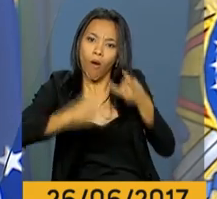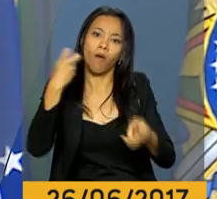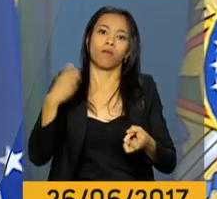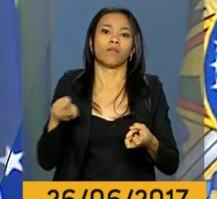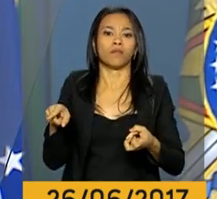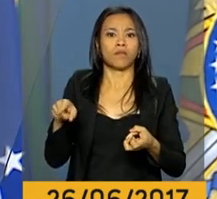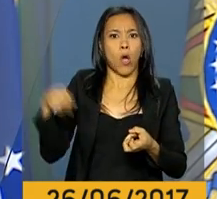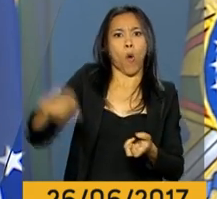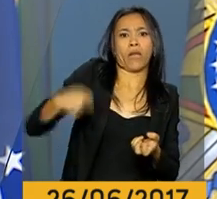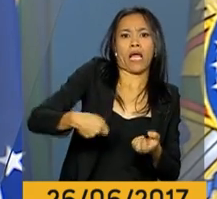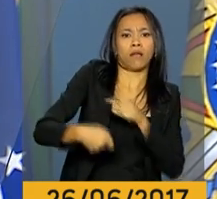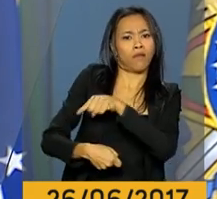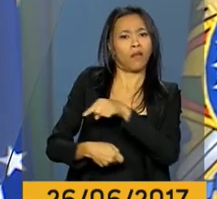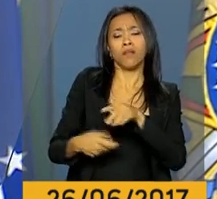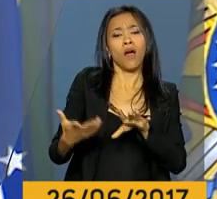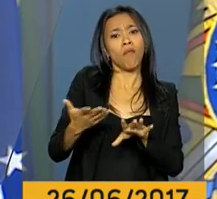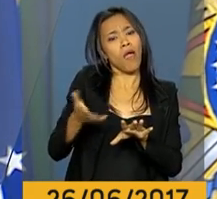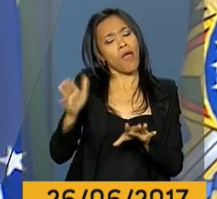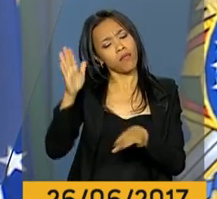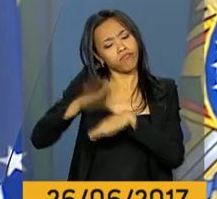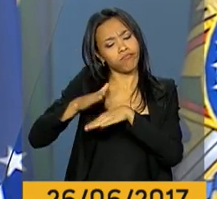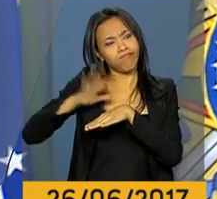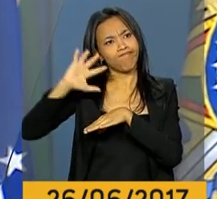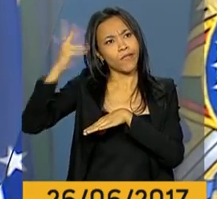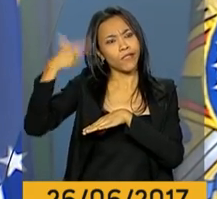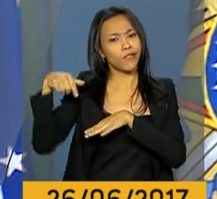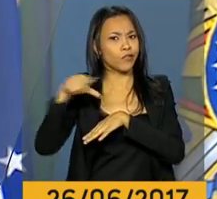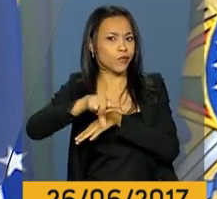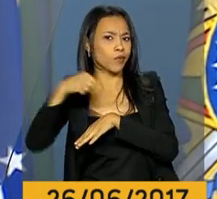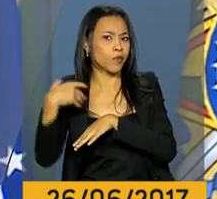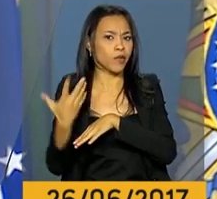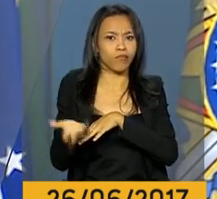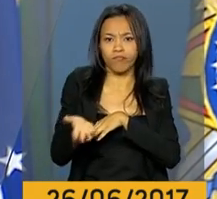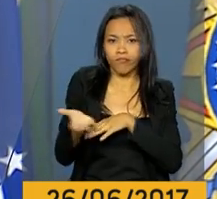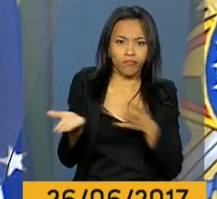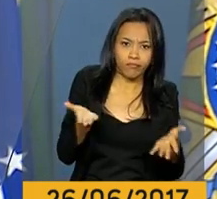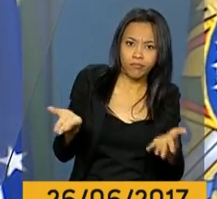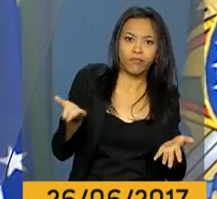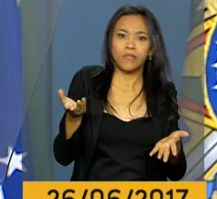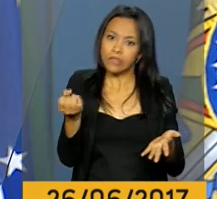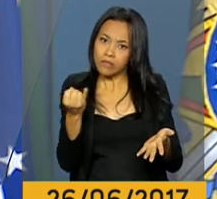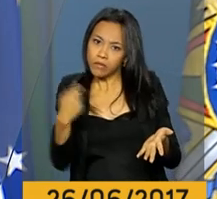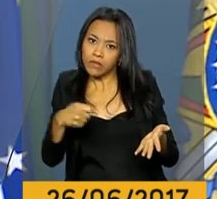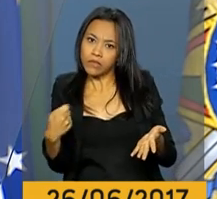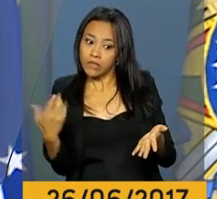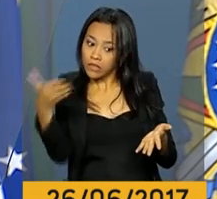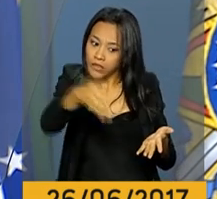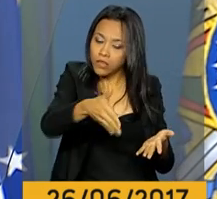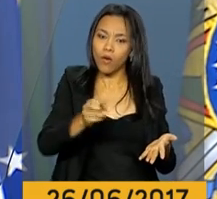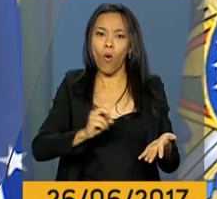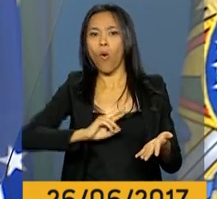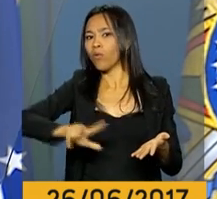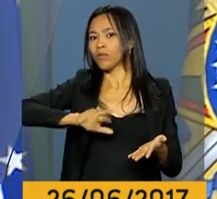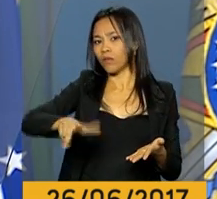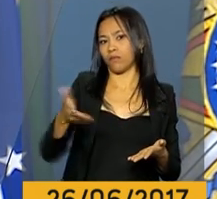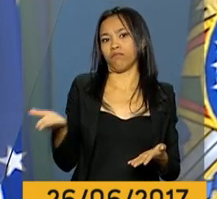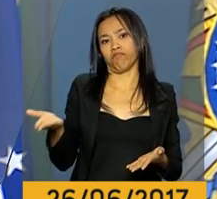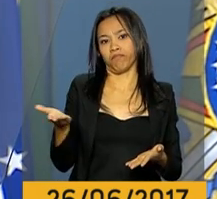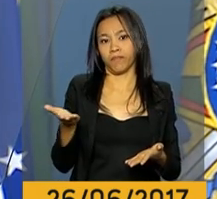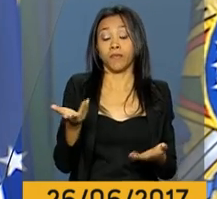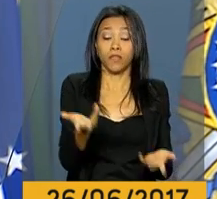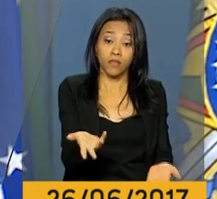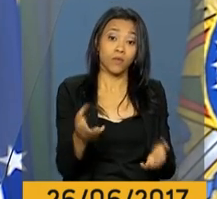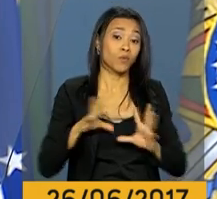opção da própria da própria área de energia de petróleo que vai dizer se vale a pena ou não e tudo